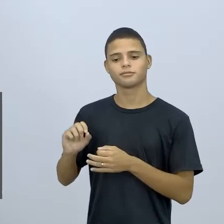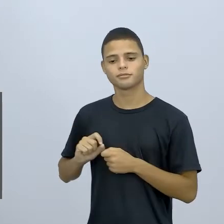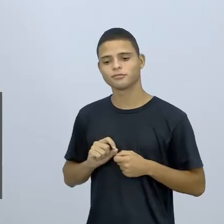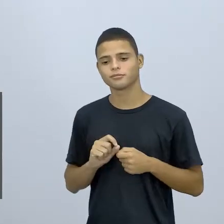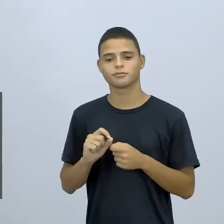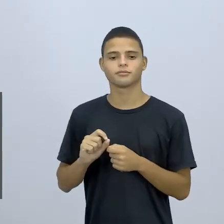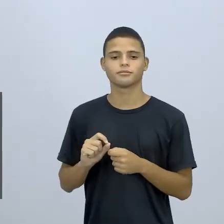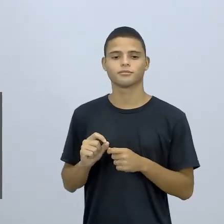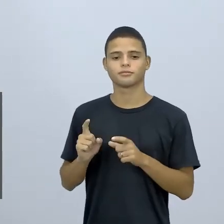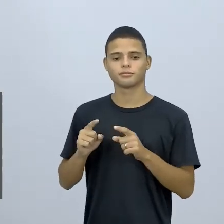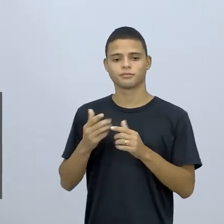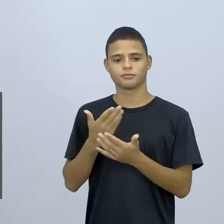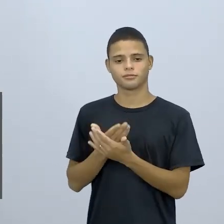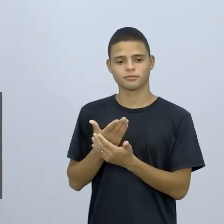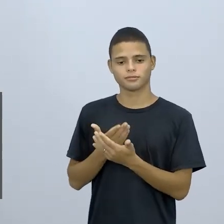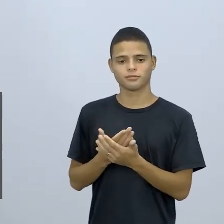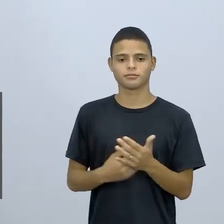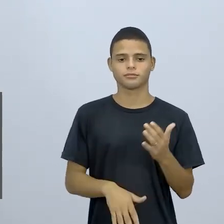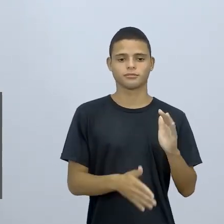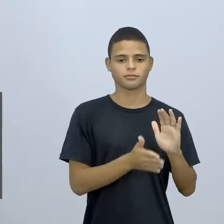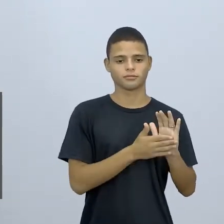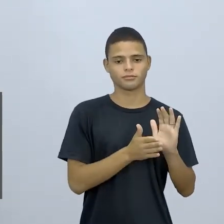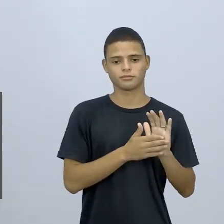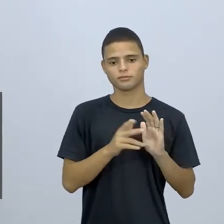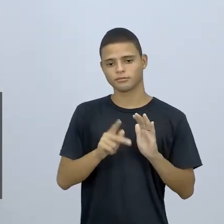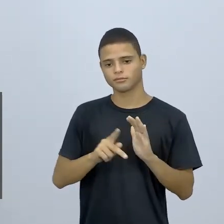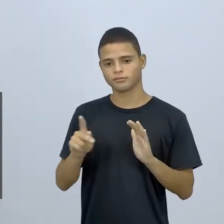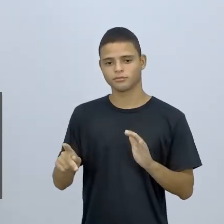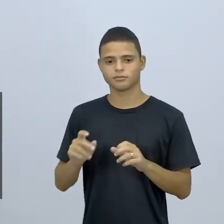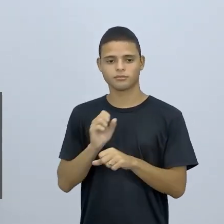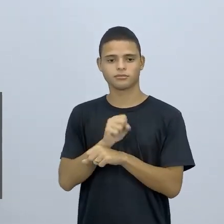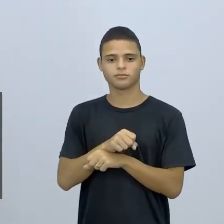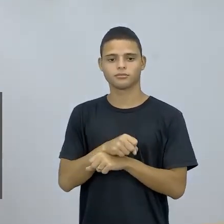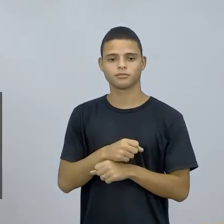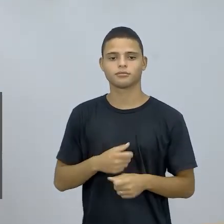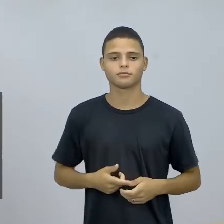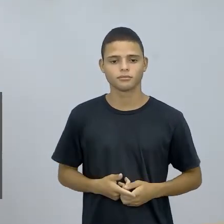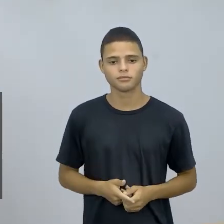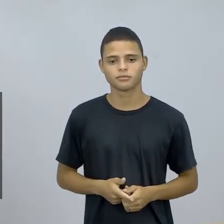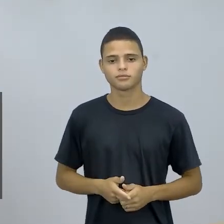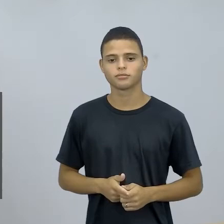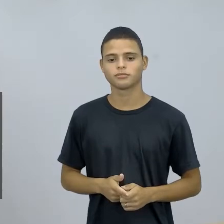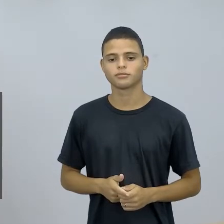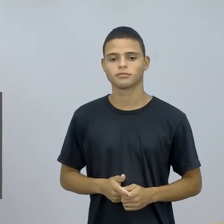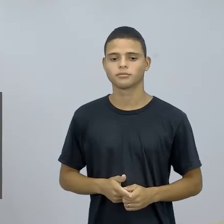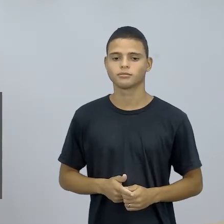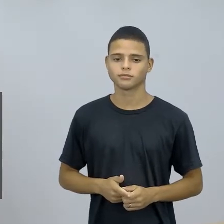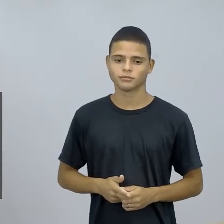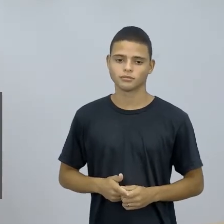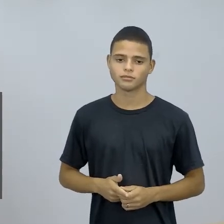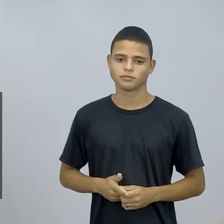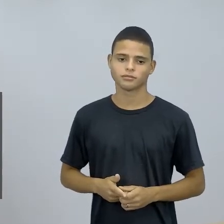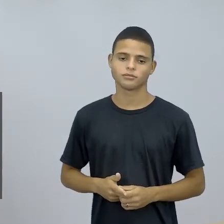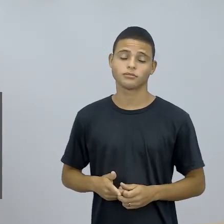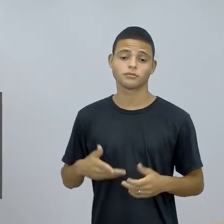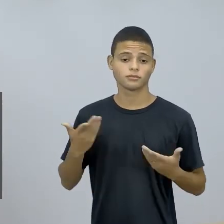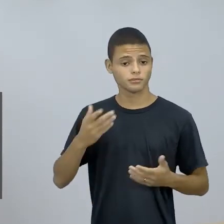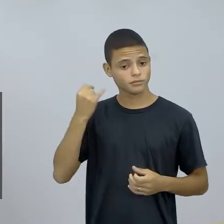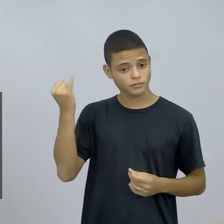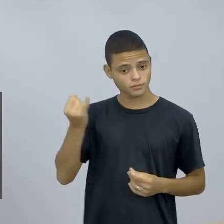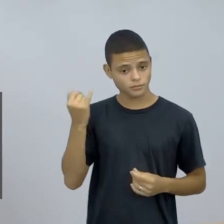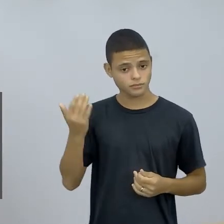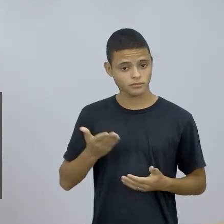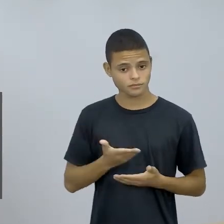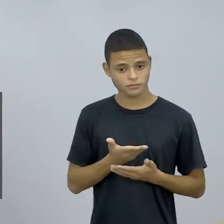as aulas aí também propostas pelos professores. Claro, né? Com certeza. Então, isso é super importante. Vocês